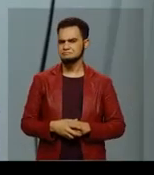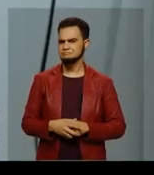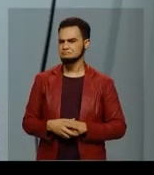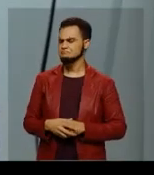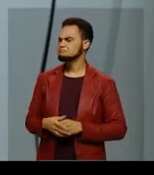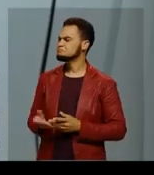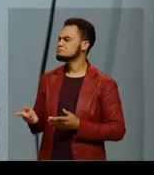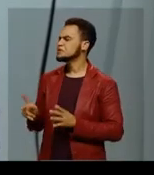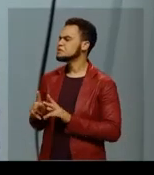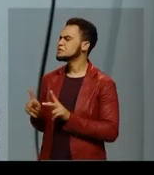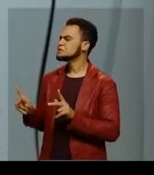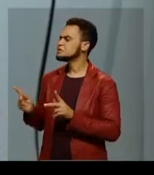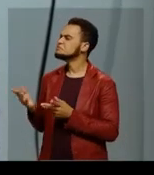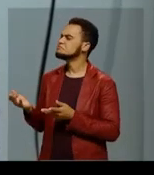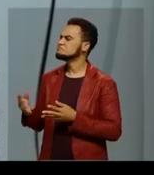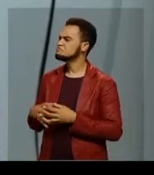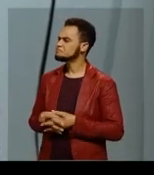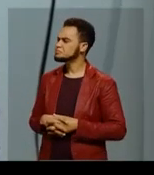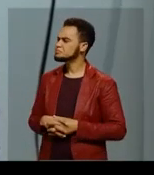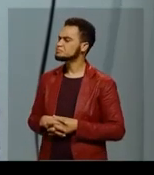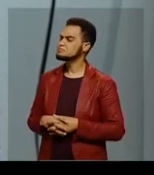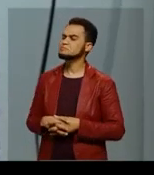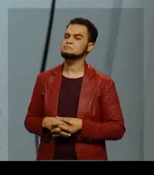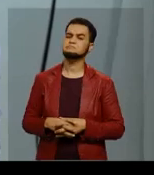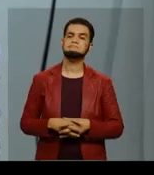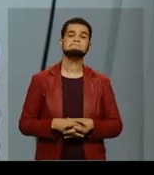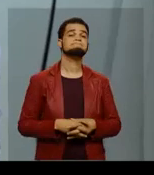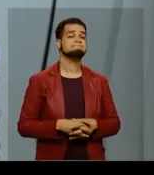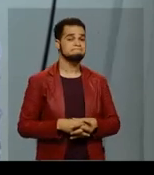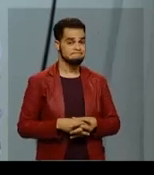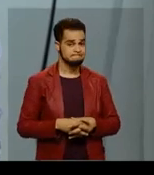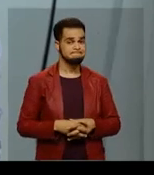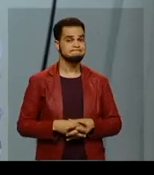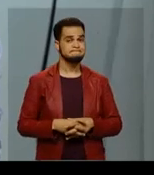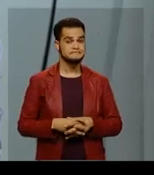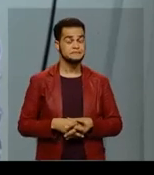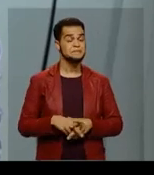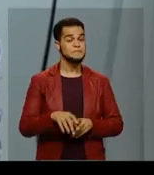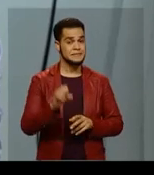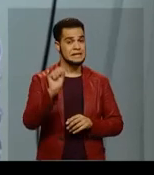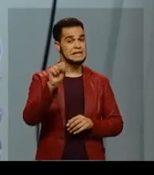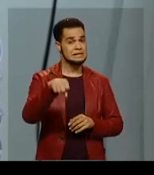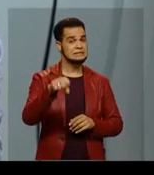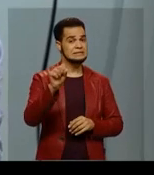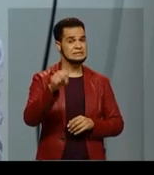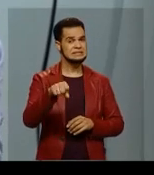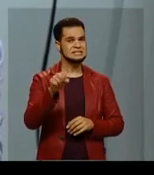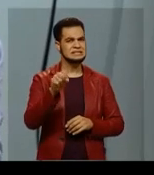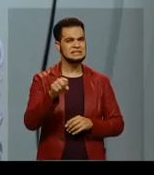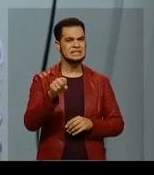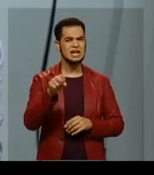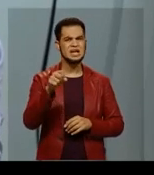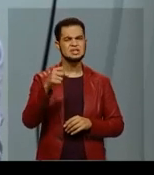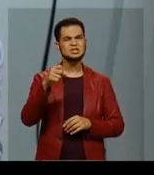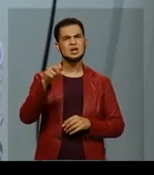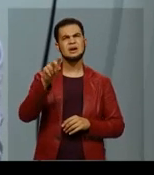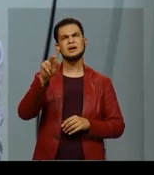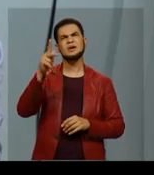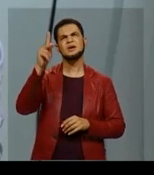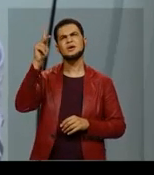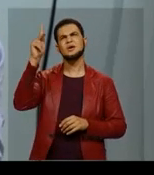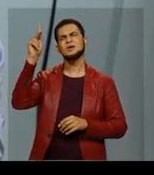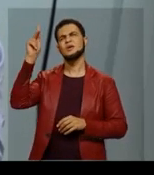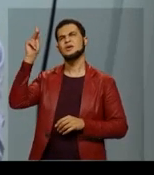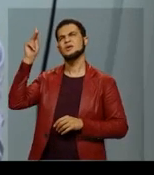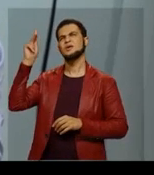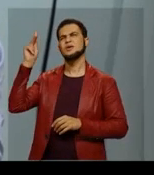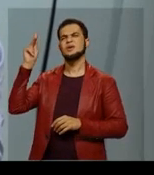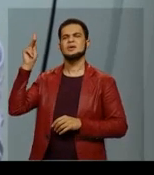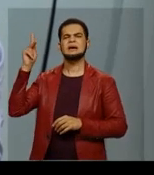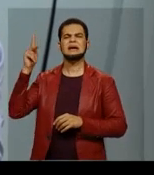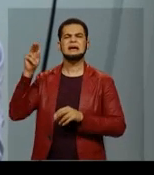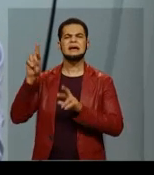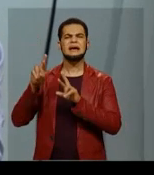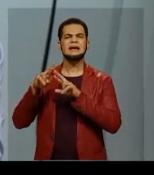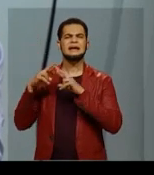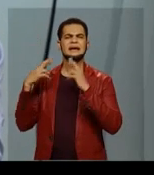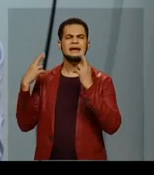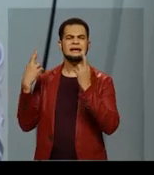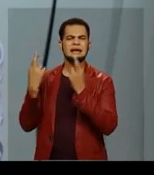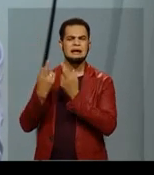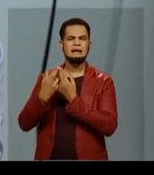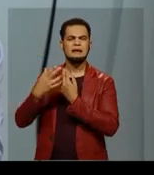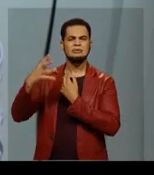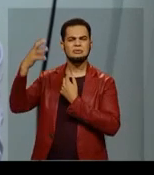Somente desde na história do Brasil, a gente vê reinado na época do imperador e já tinha também